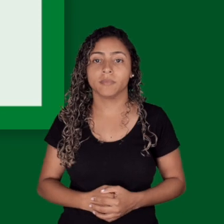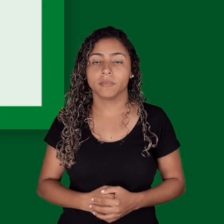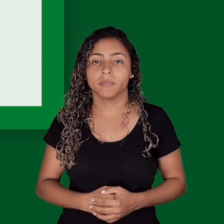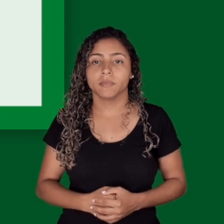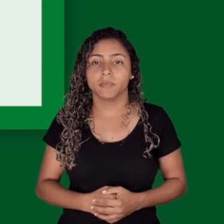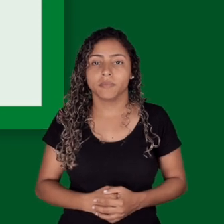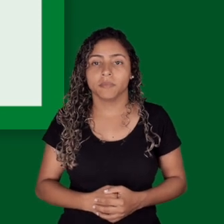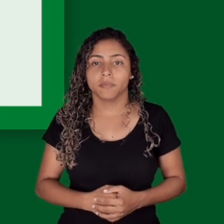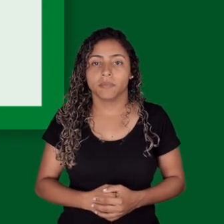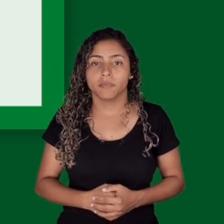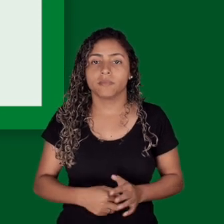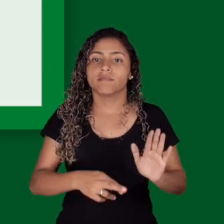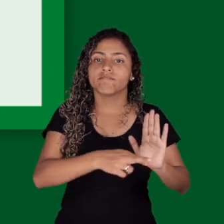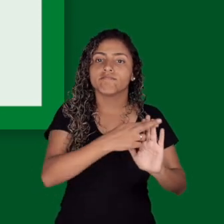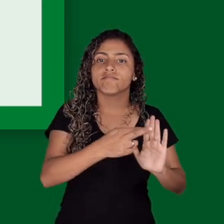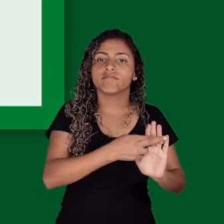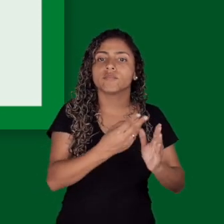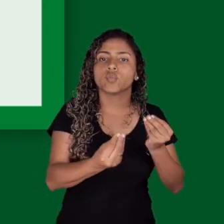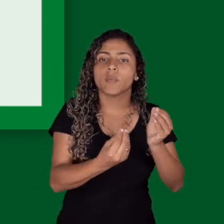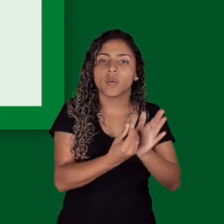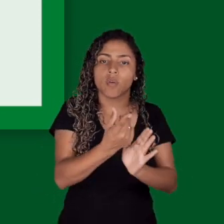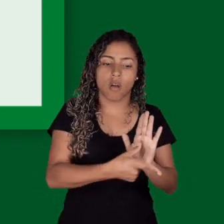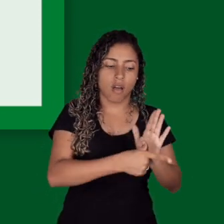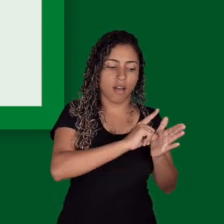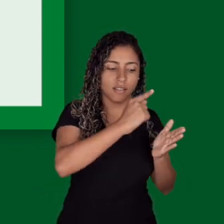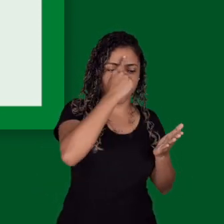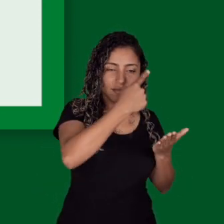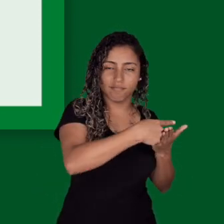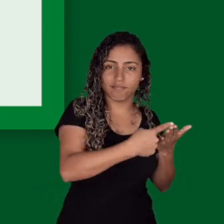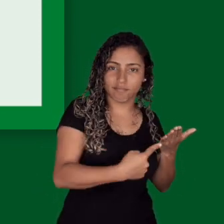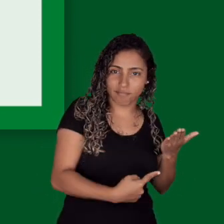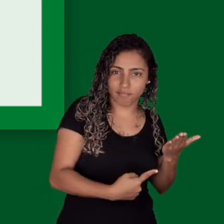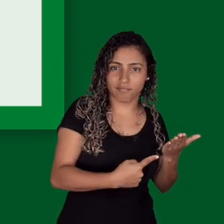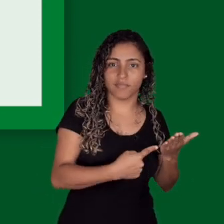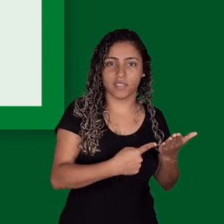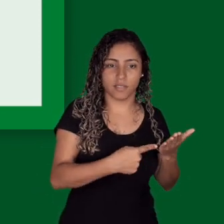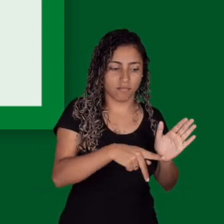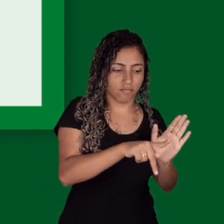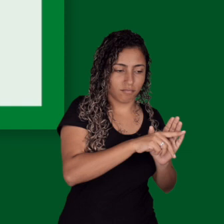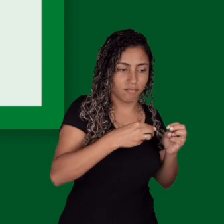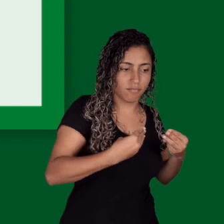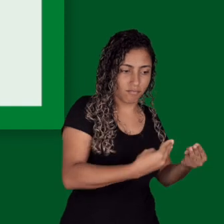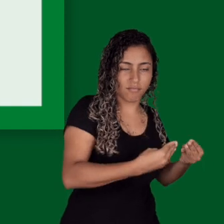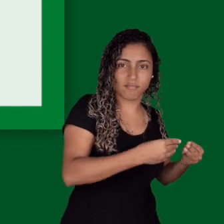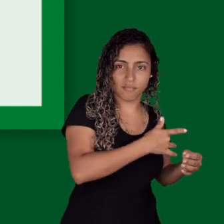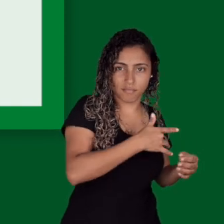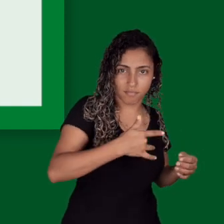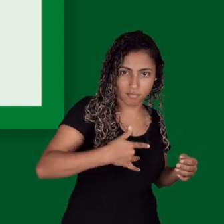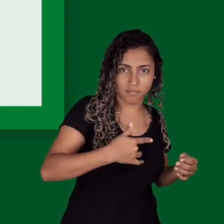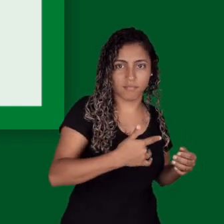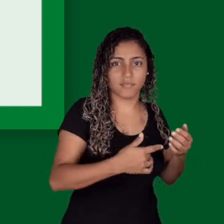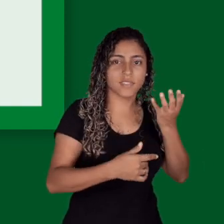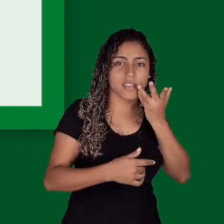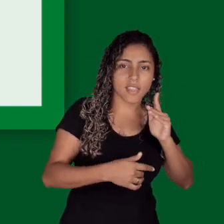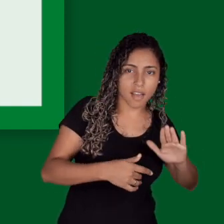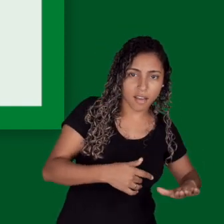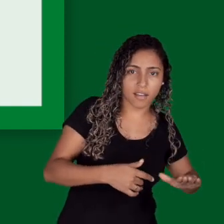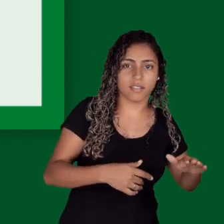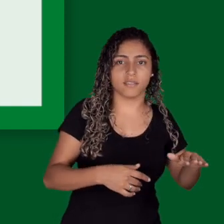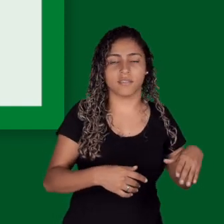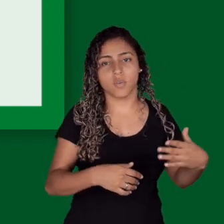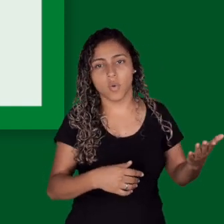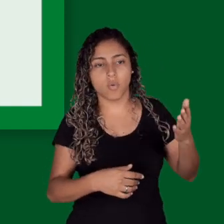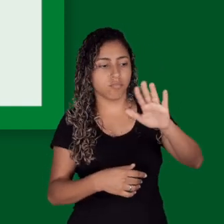todos os conceitos do Guia Alimentar para a População Brasileira, do Guia Alimentar para Crianças Menores de 2 anos. Então, a gente